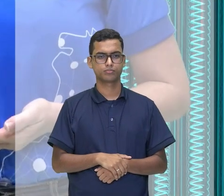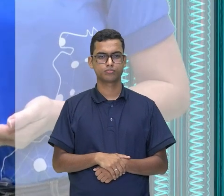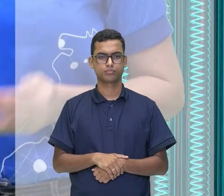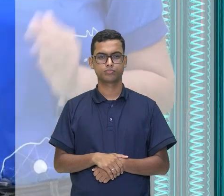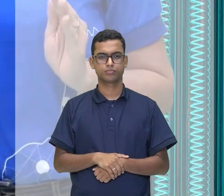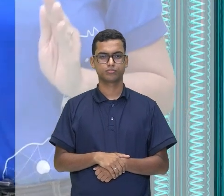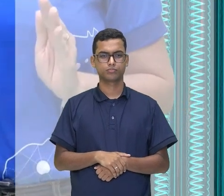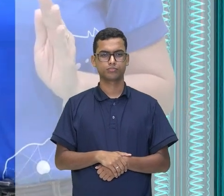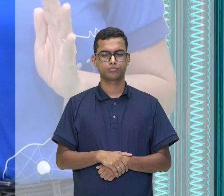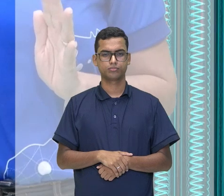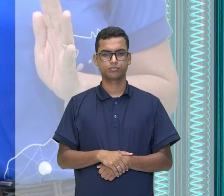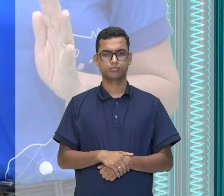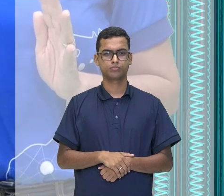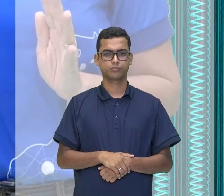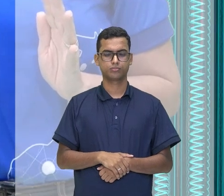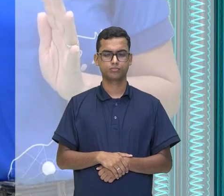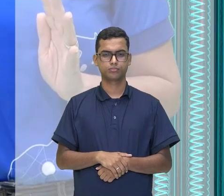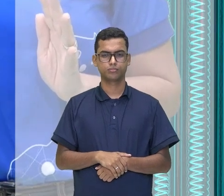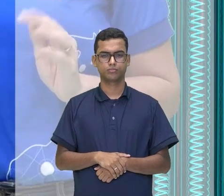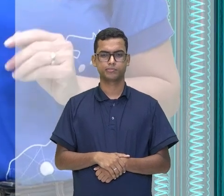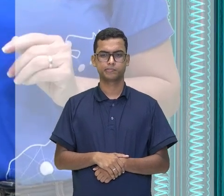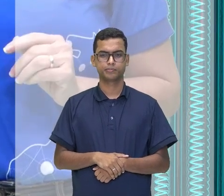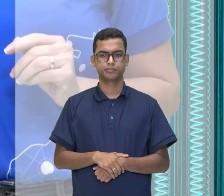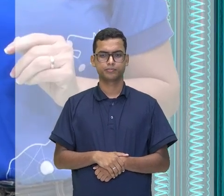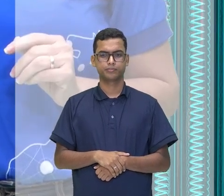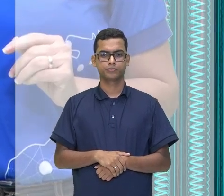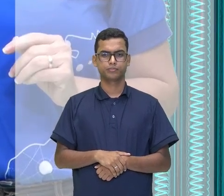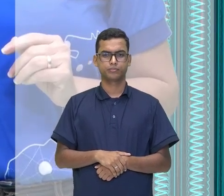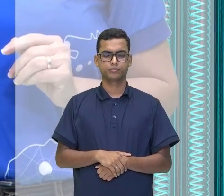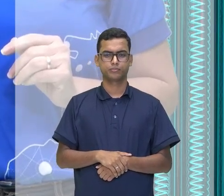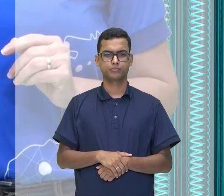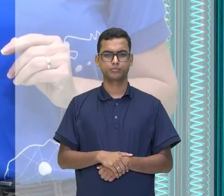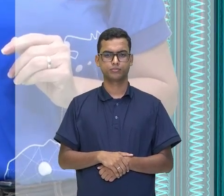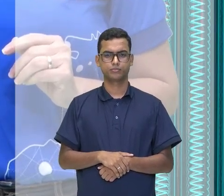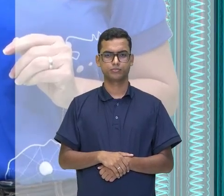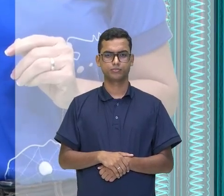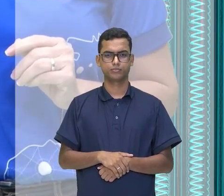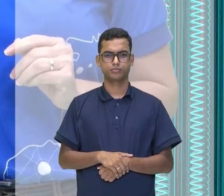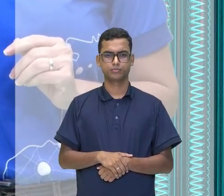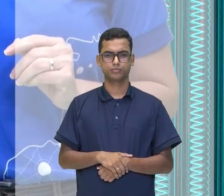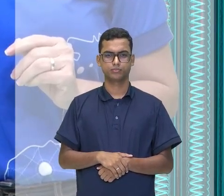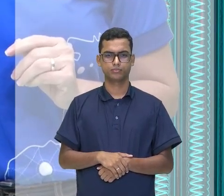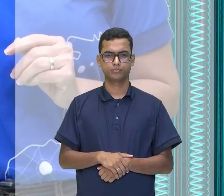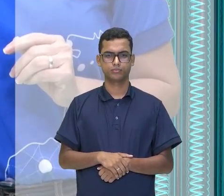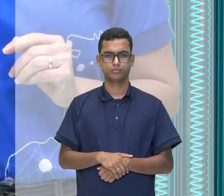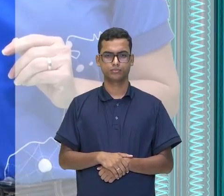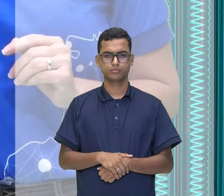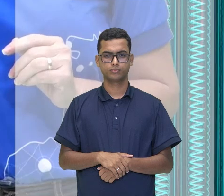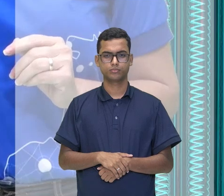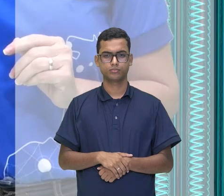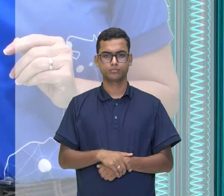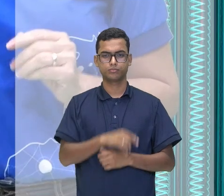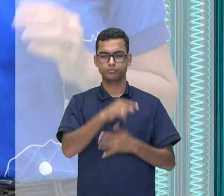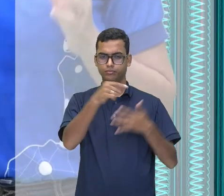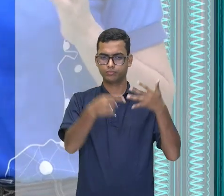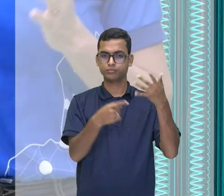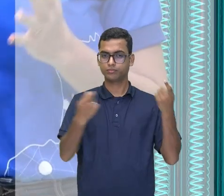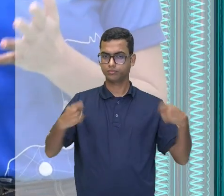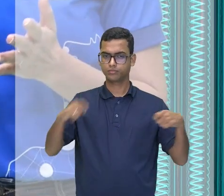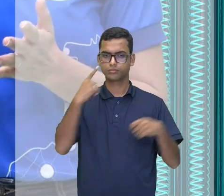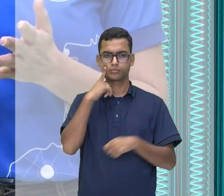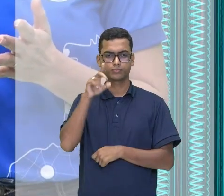form. Então, os elementos que eu vou precisar são os seguintes, estão aqui, ó. Primeiro, lá na